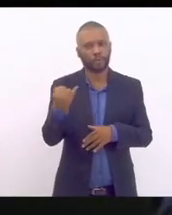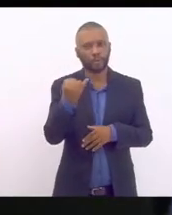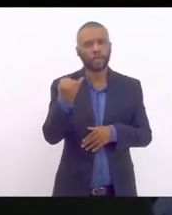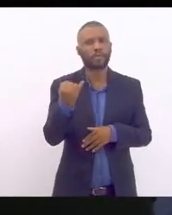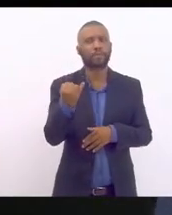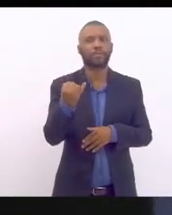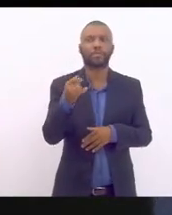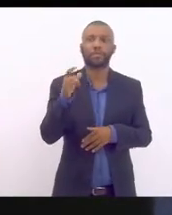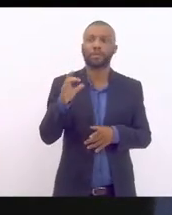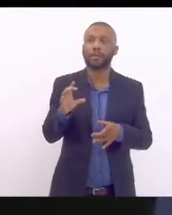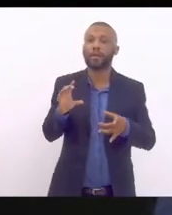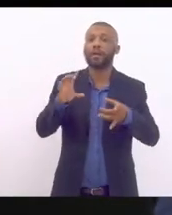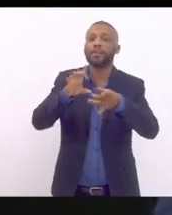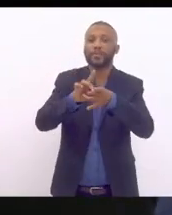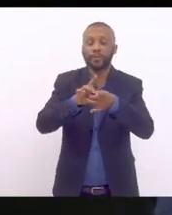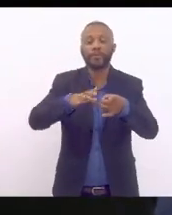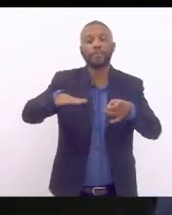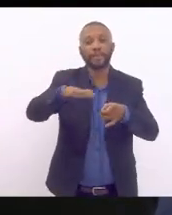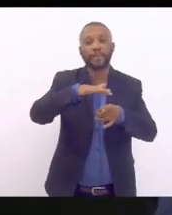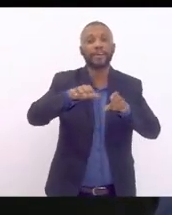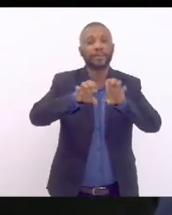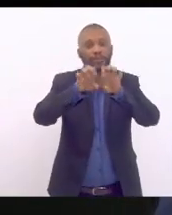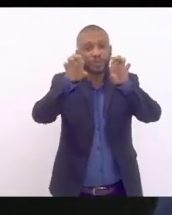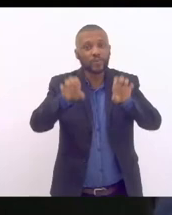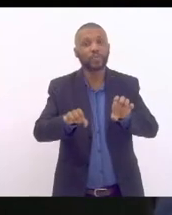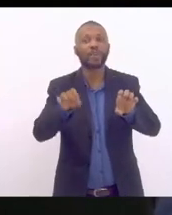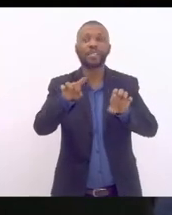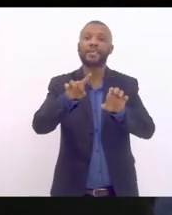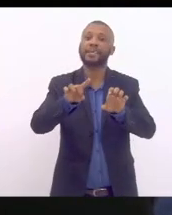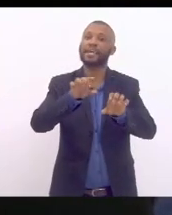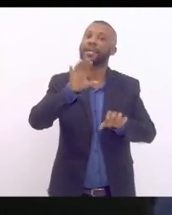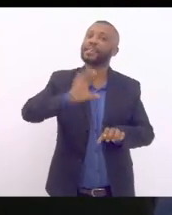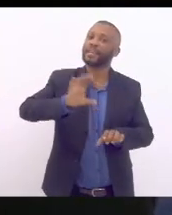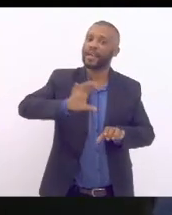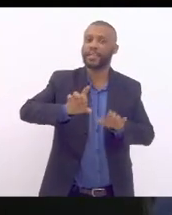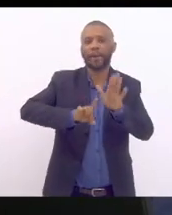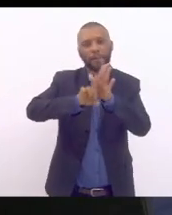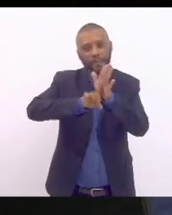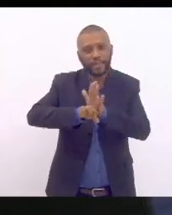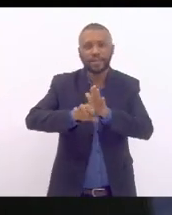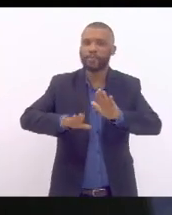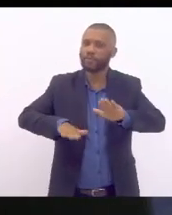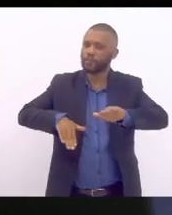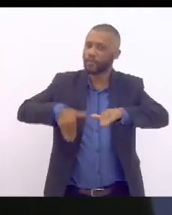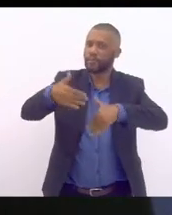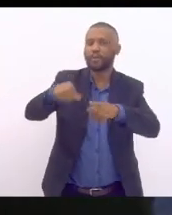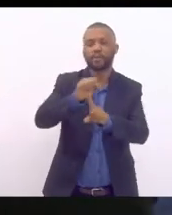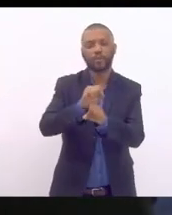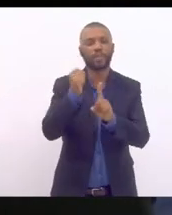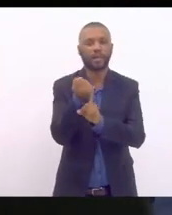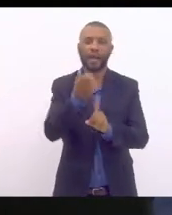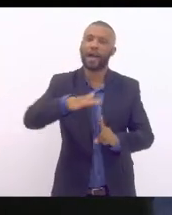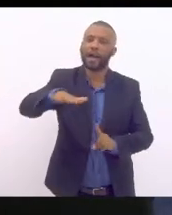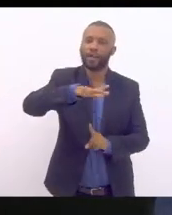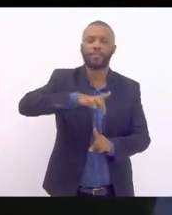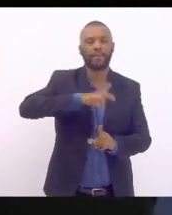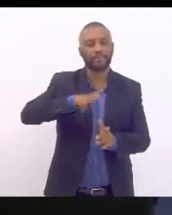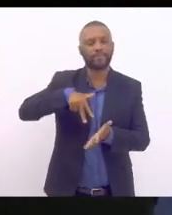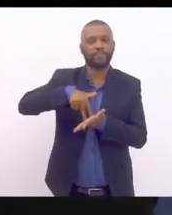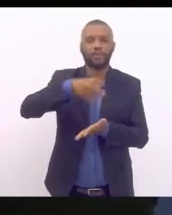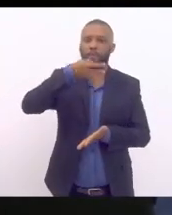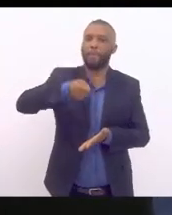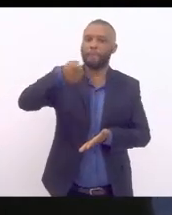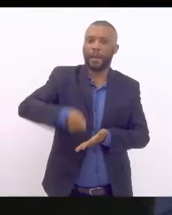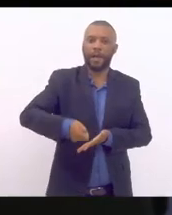que a estrutura de ciência pesquisa e Desenvolvimento Social do Estado do Rio de Janeiro se mantivesse de pé